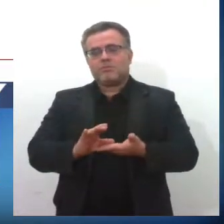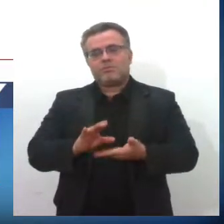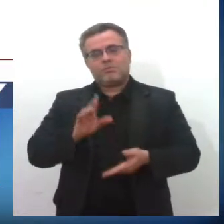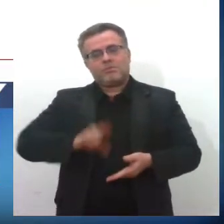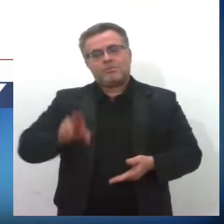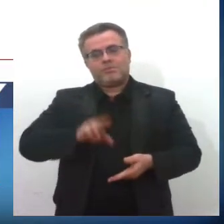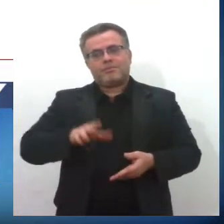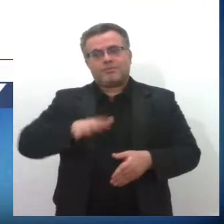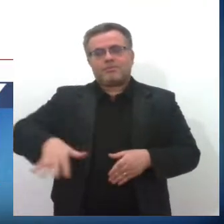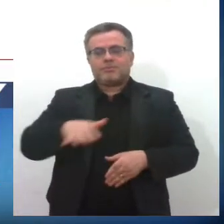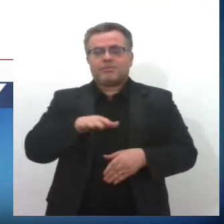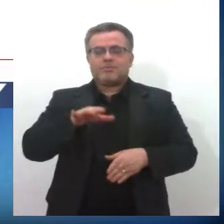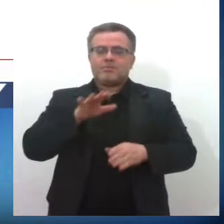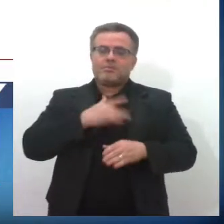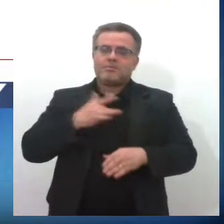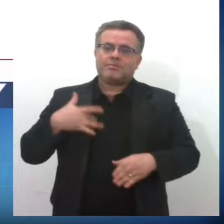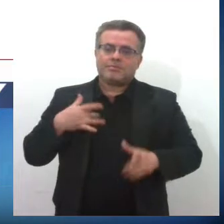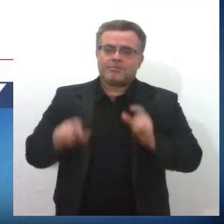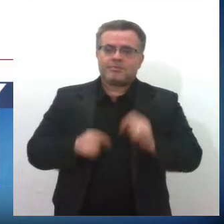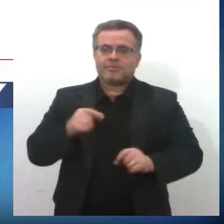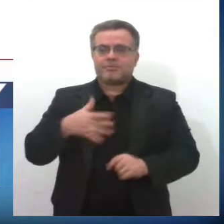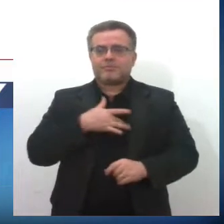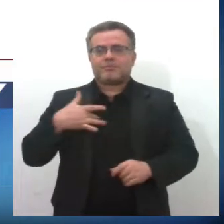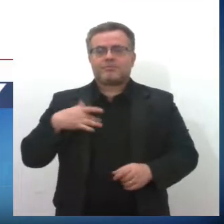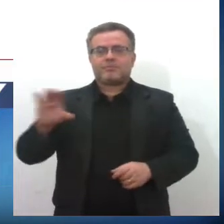Em 2021, a saúde recebeu